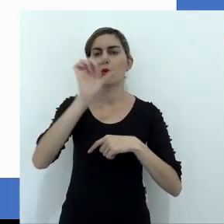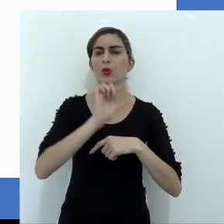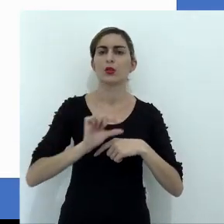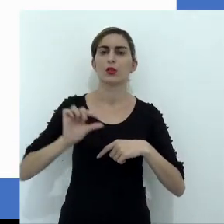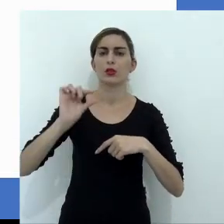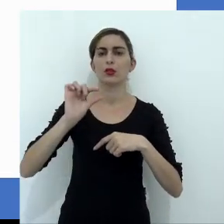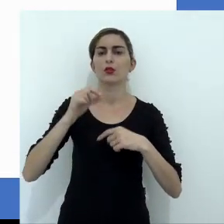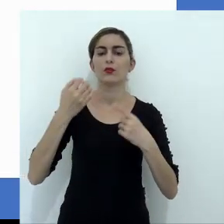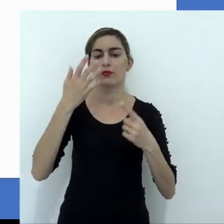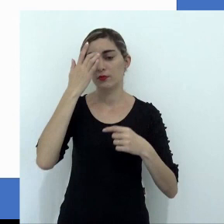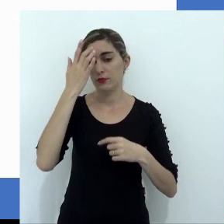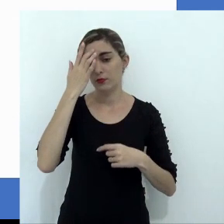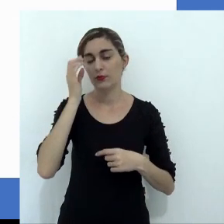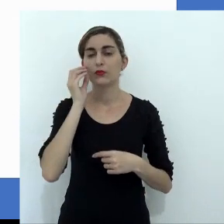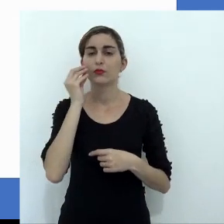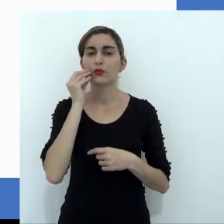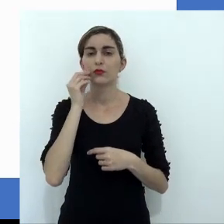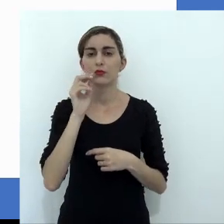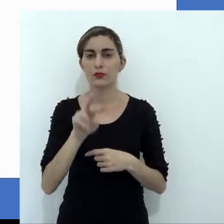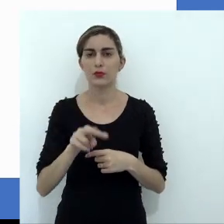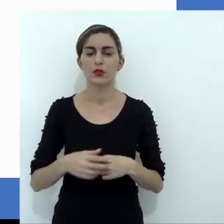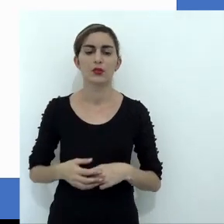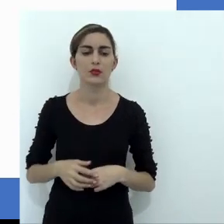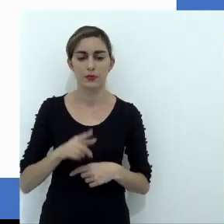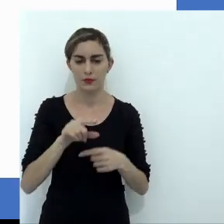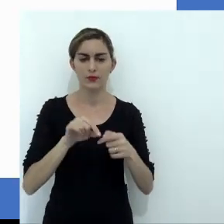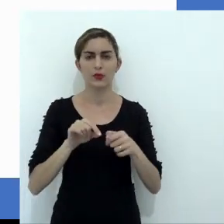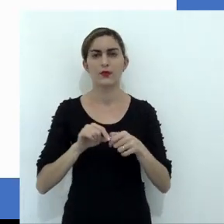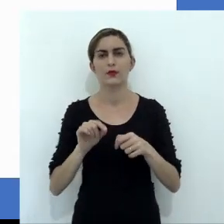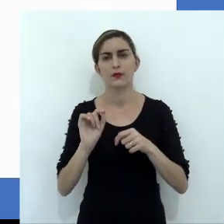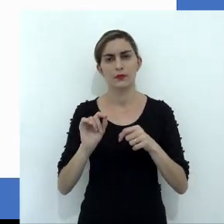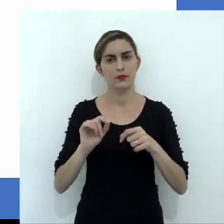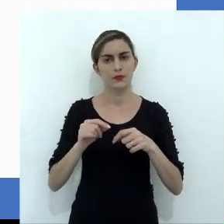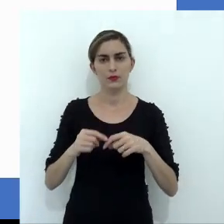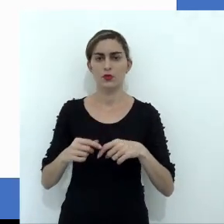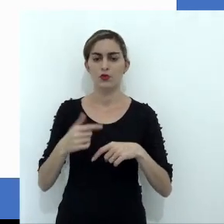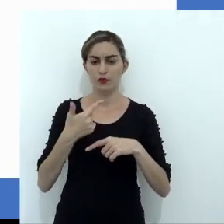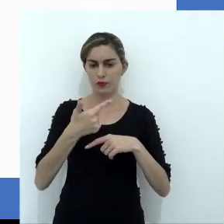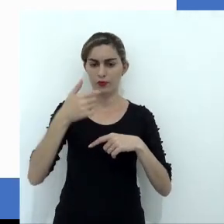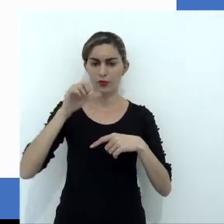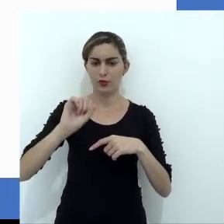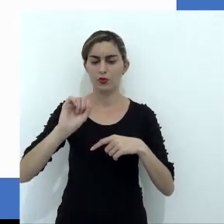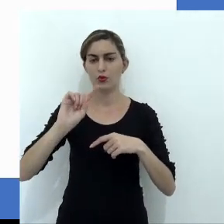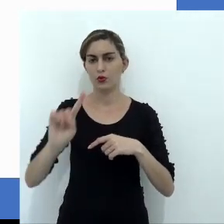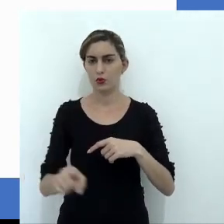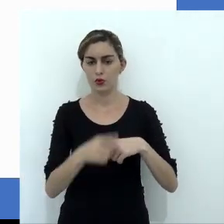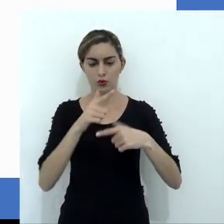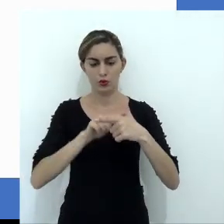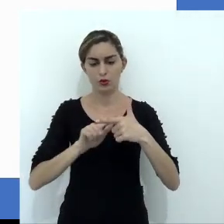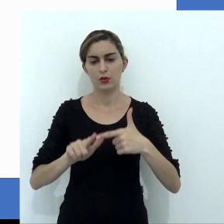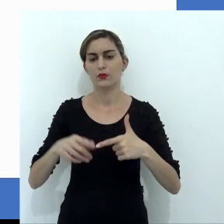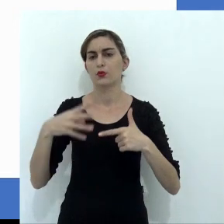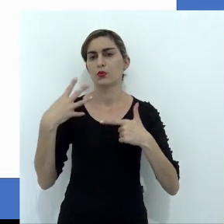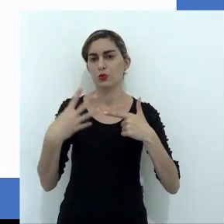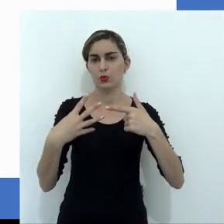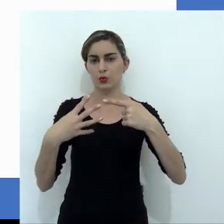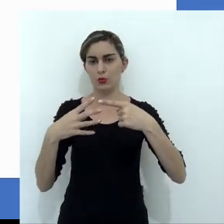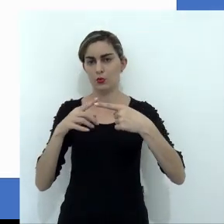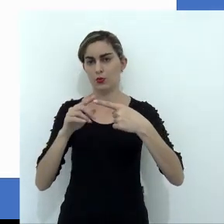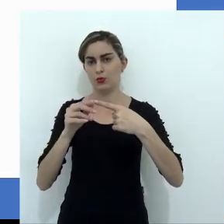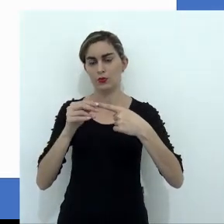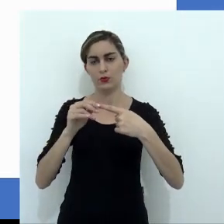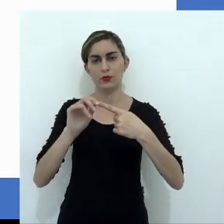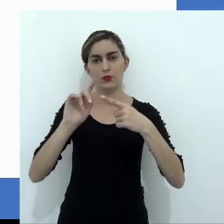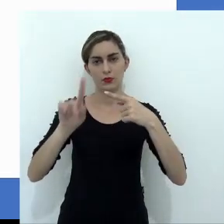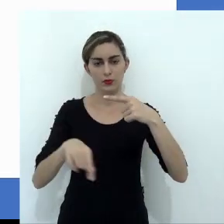como é fácil, galera, fácil demais. Olha o que você vai fazer, ó. Você vai pegar o 28 e vai dividir pelo denominador